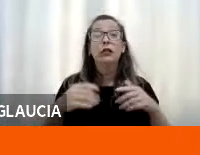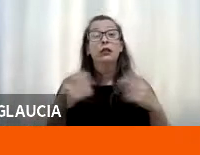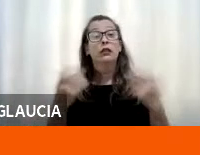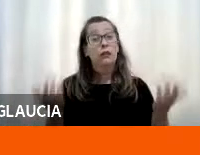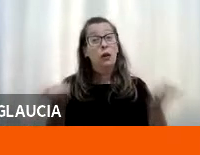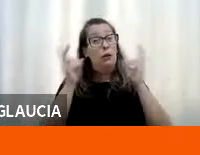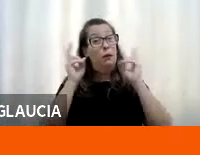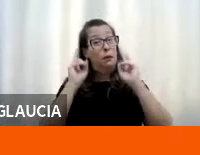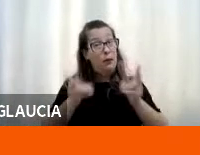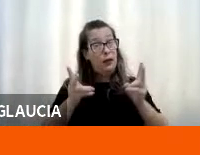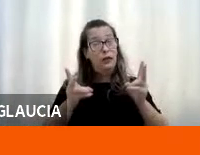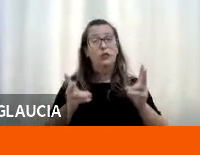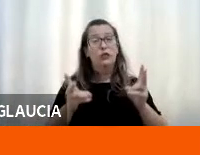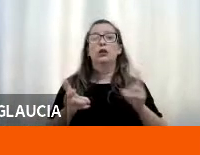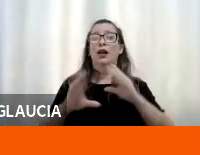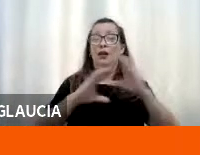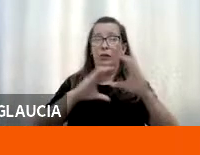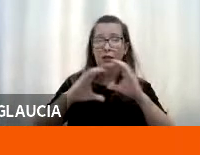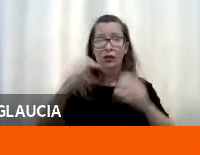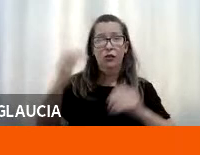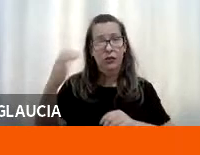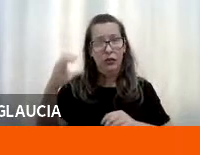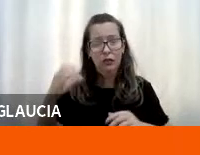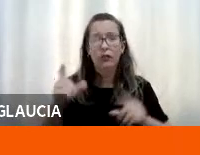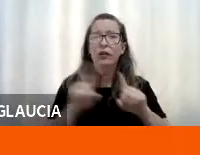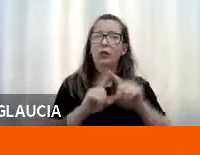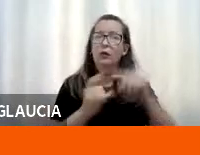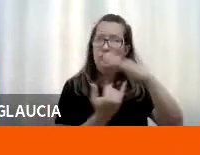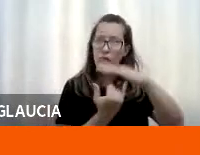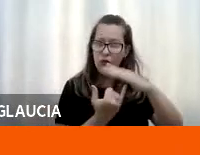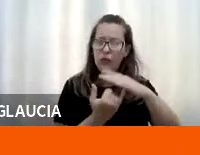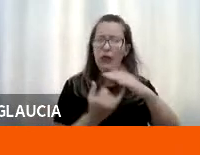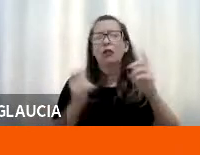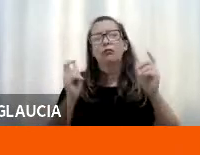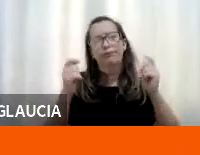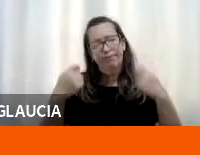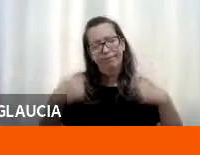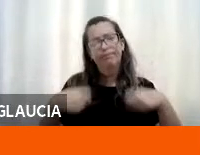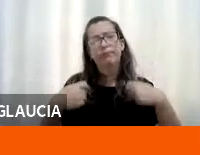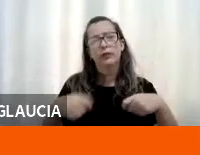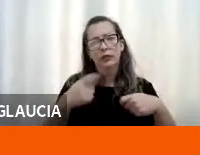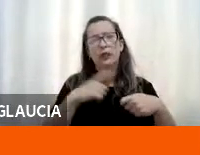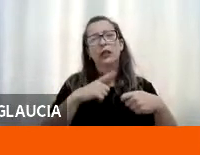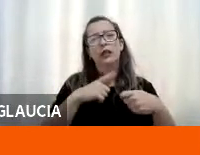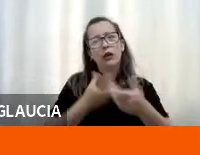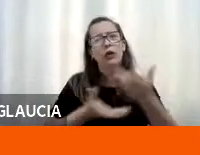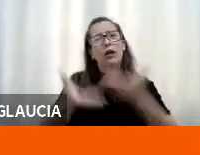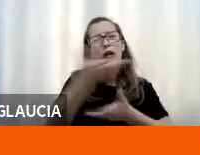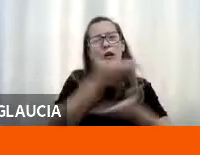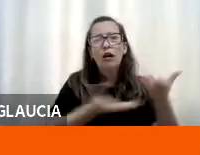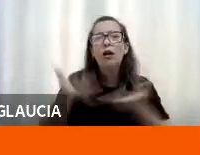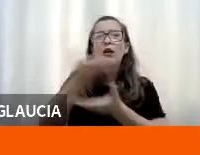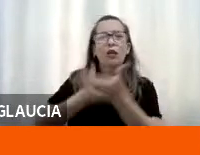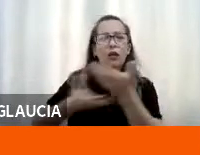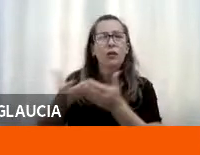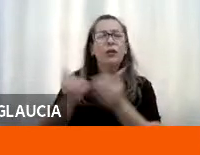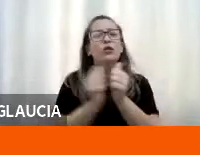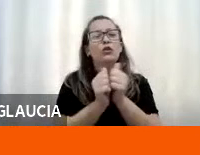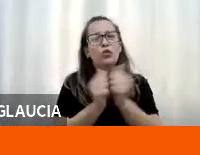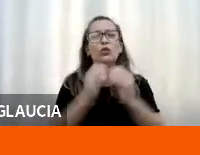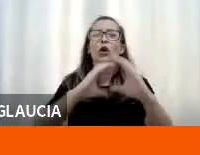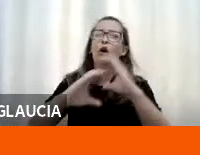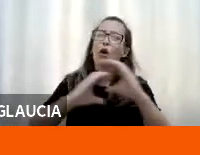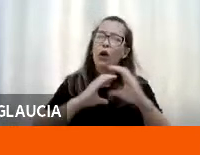comunicação institucional, elas podem e devem ter esse envolvimento com o espírito da comunicação